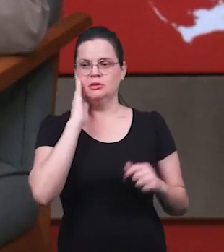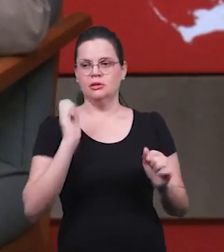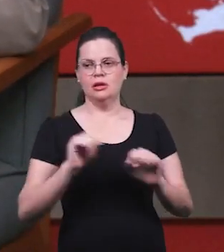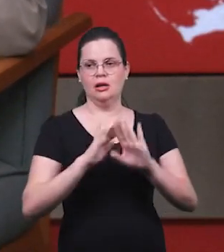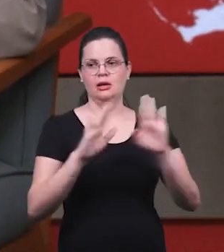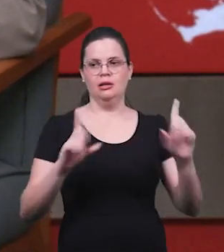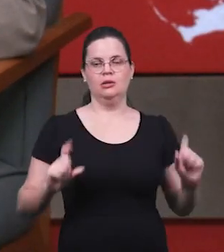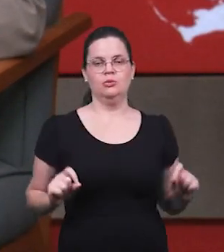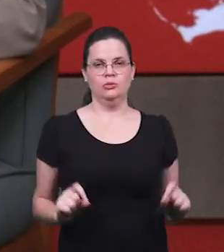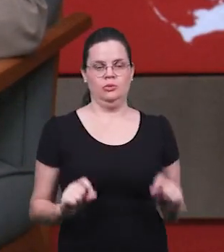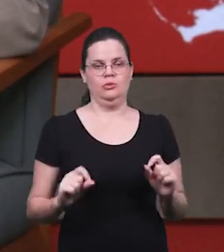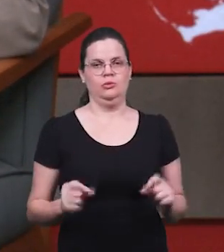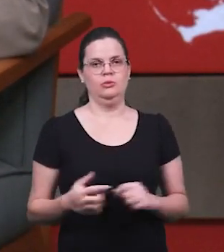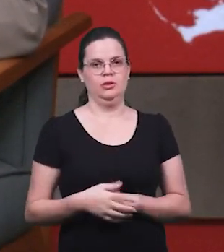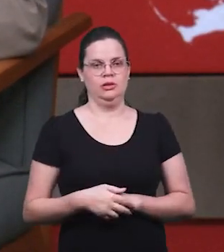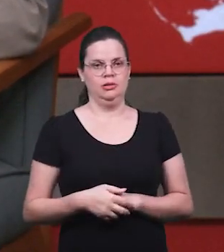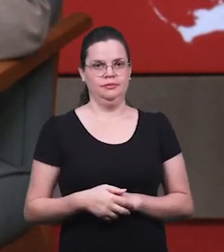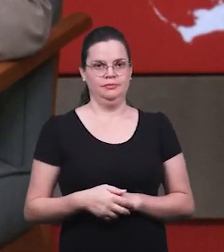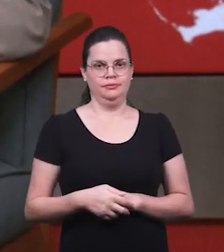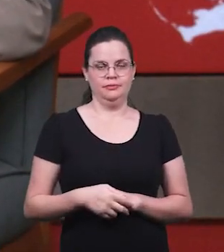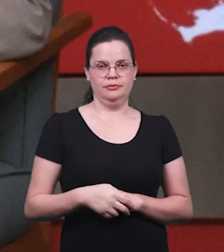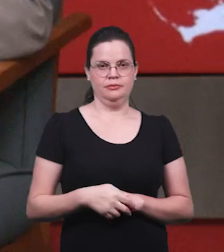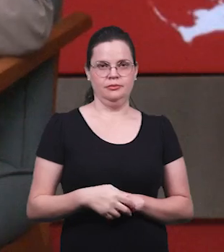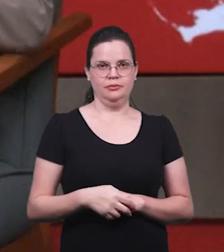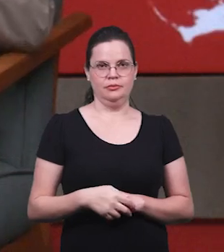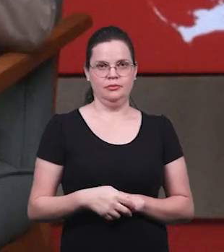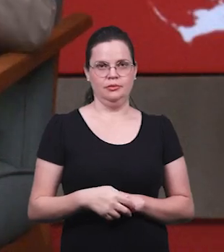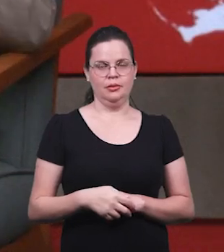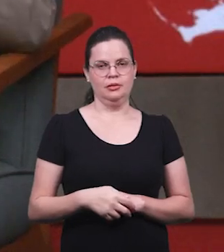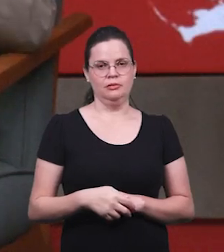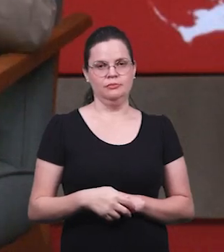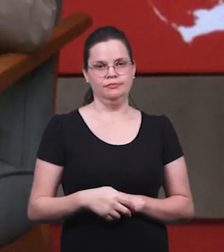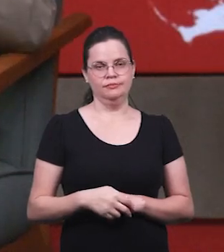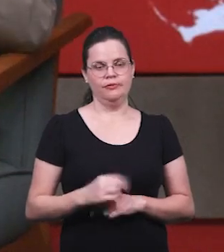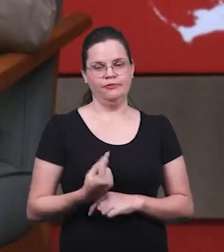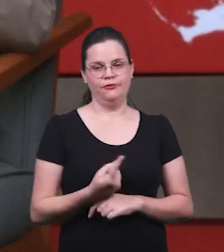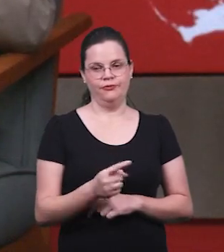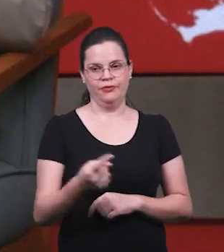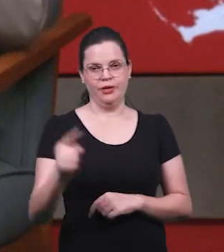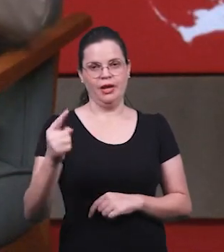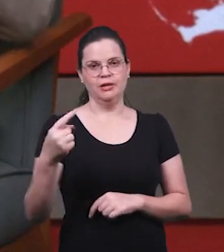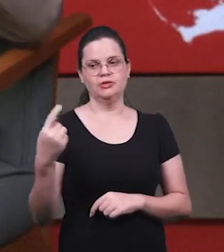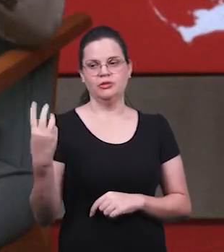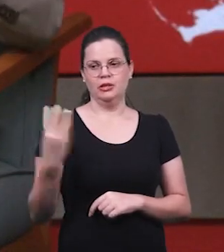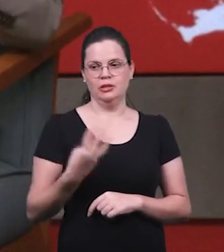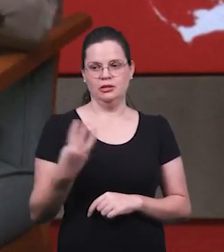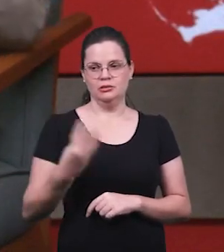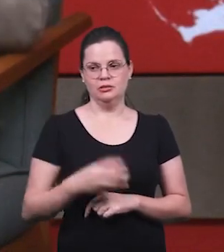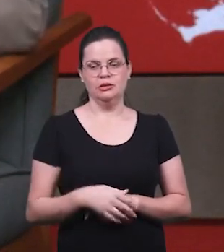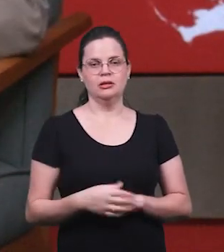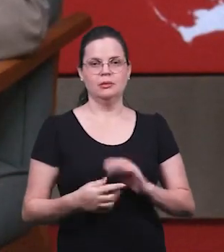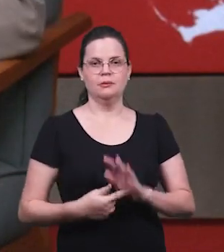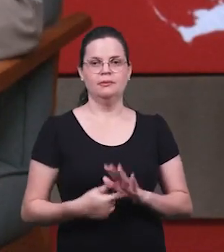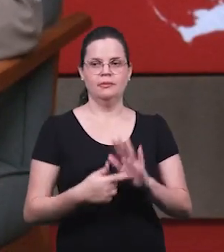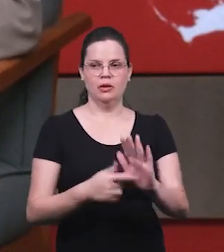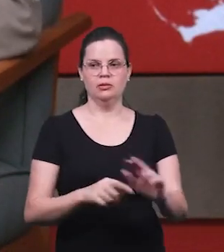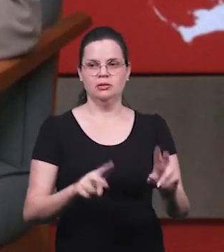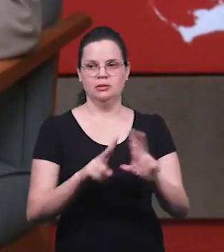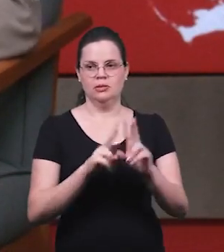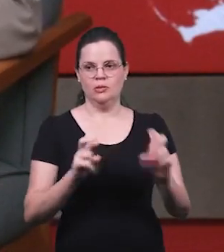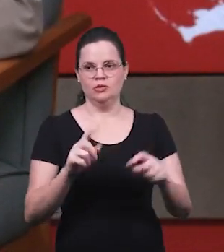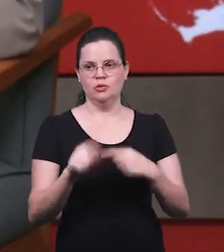que a terceira viagem, ela não é, podemos assim dizer, todos falam viagem